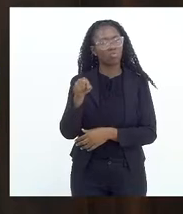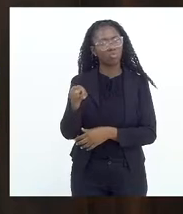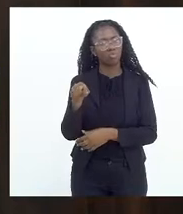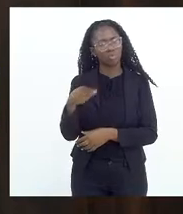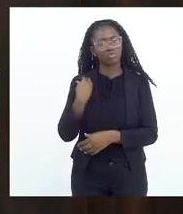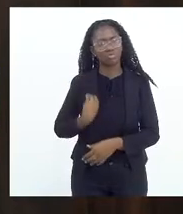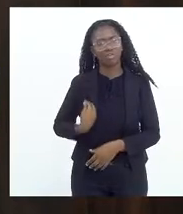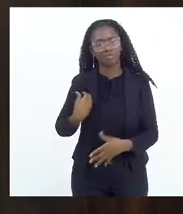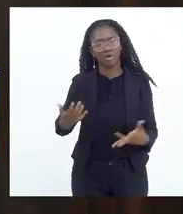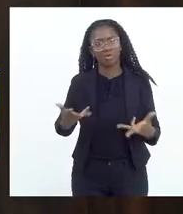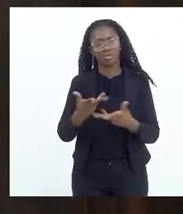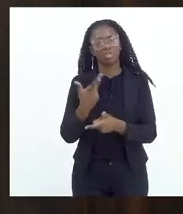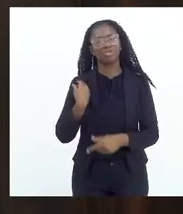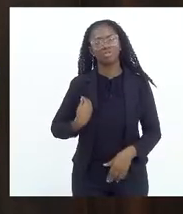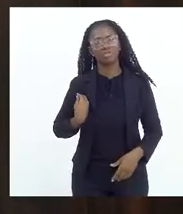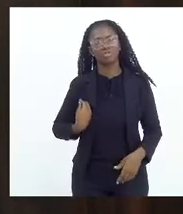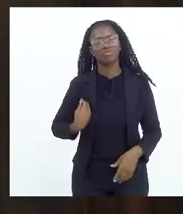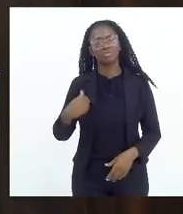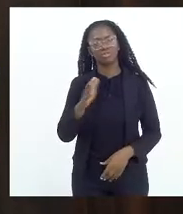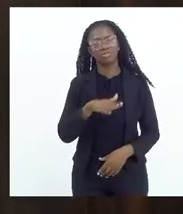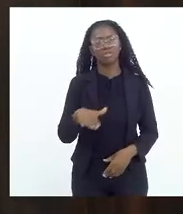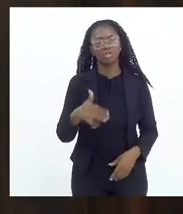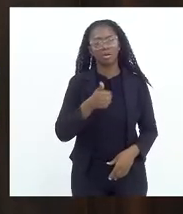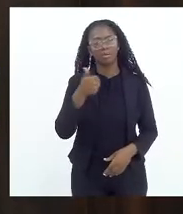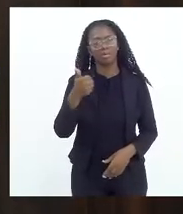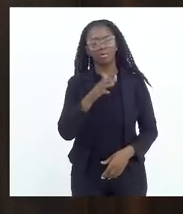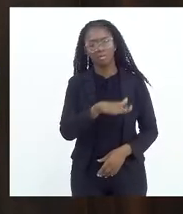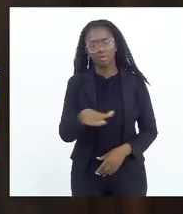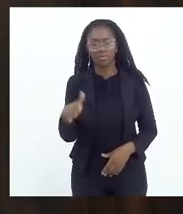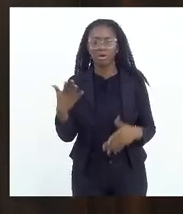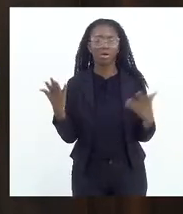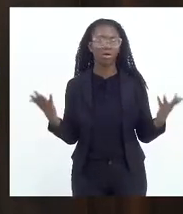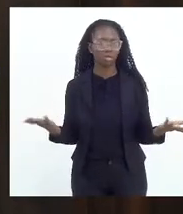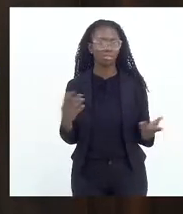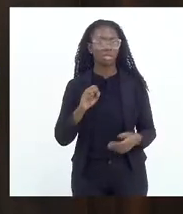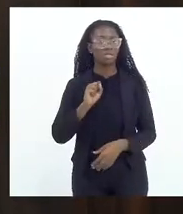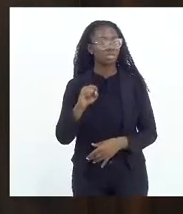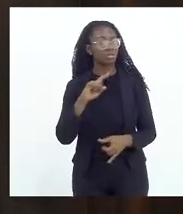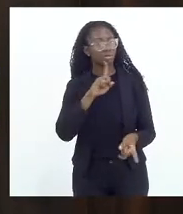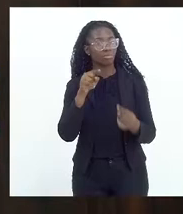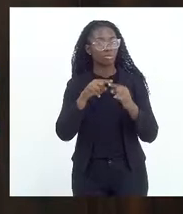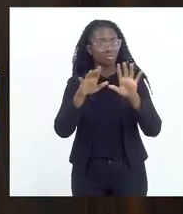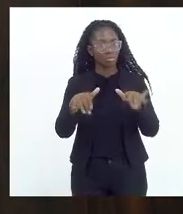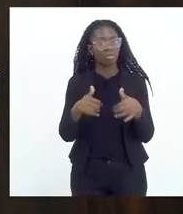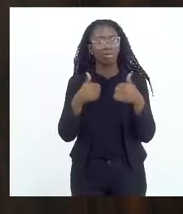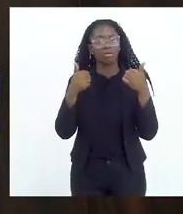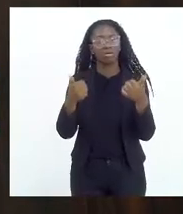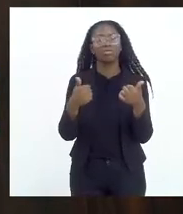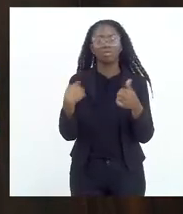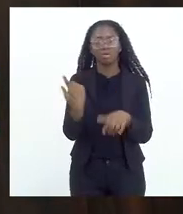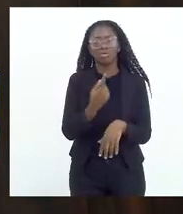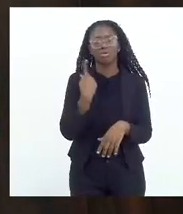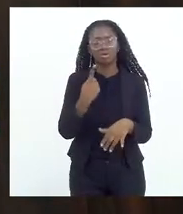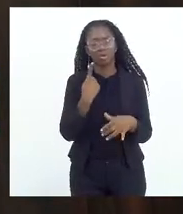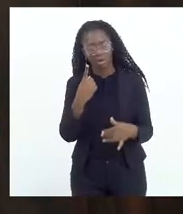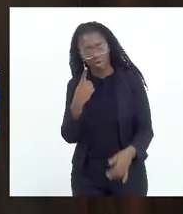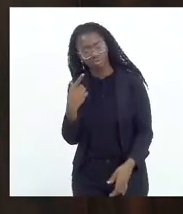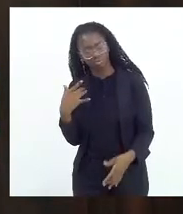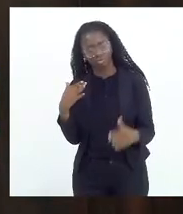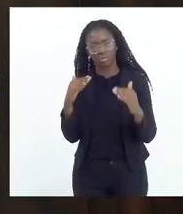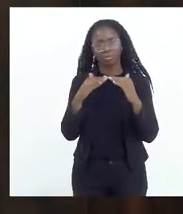das crianças na primeira infância. Se for esse objetivo de melhoria, a gente acompanhando, e a